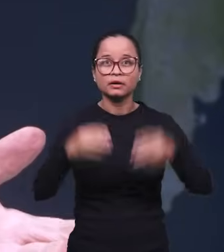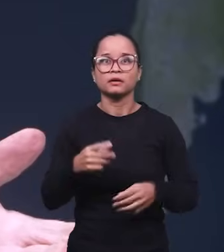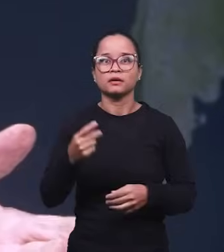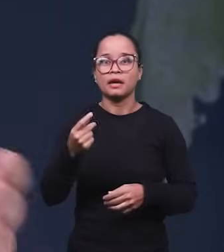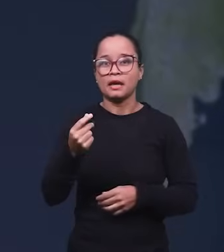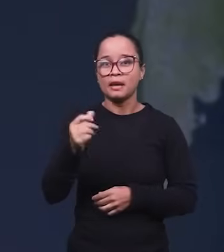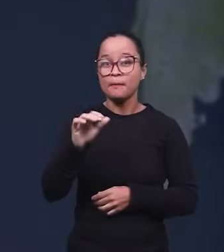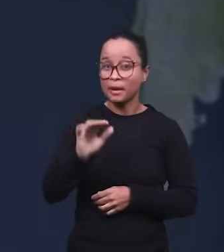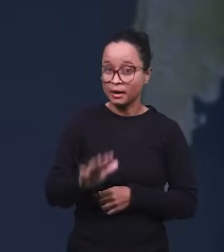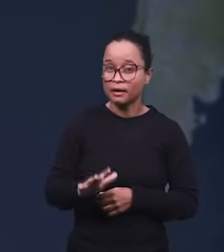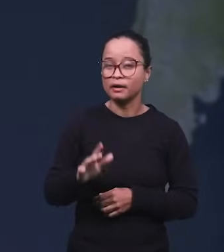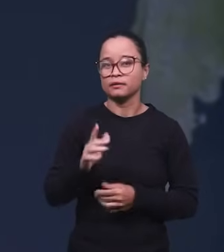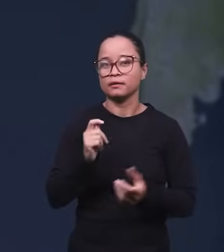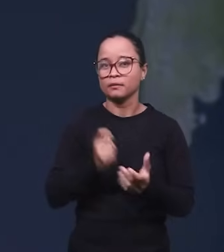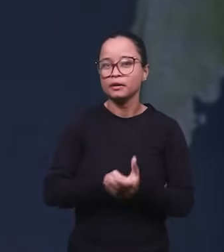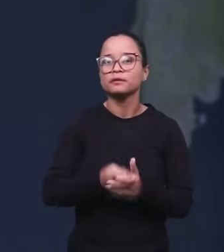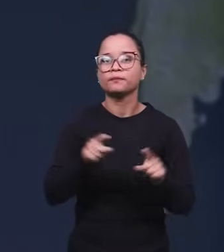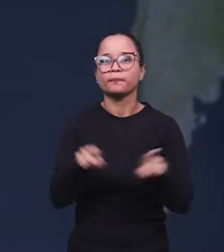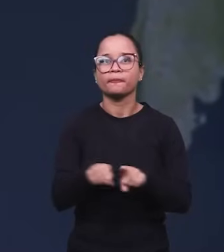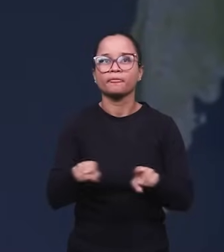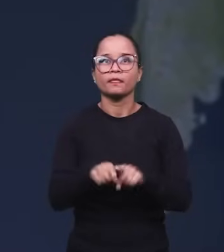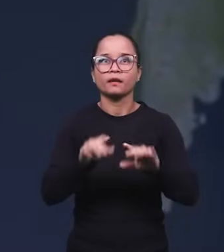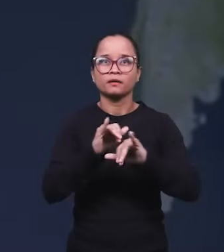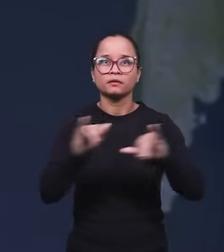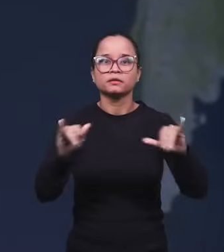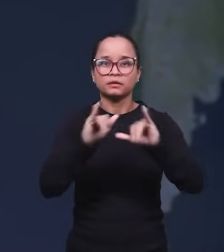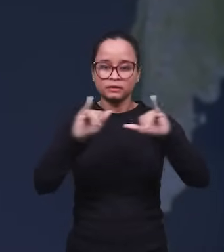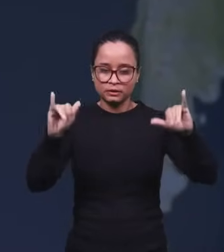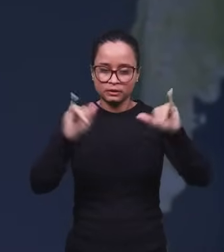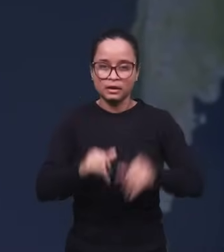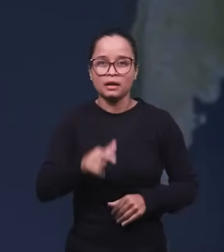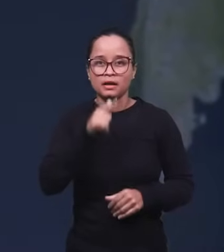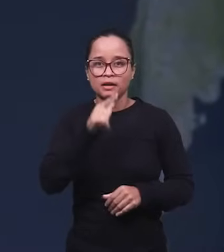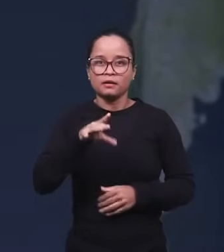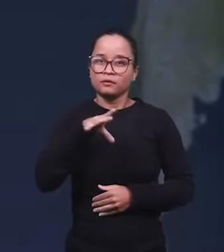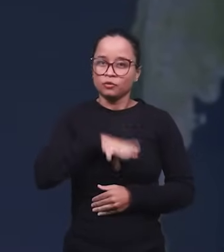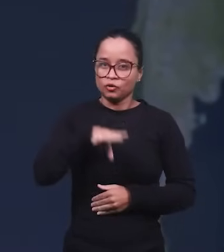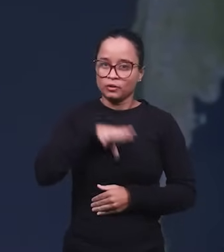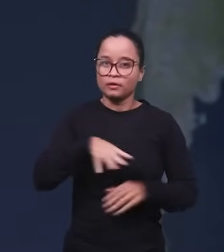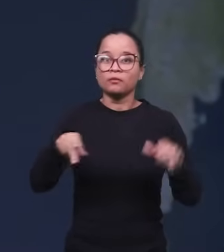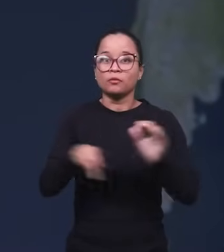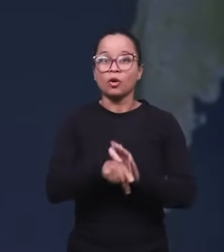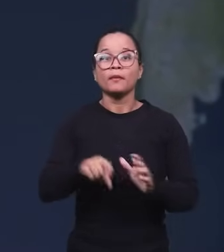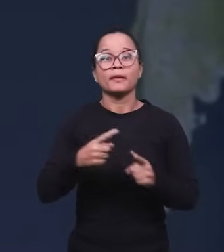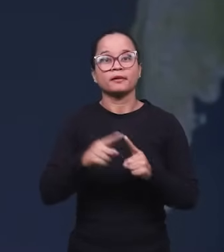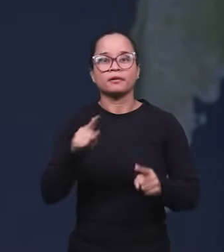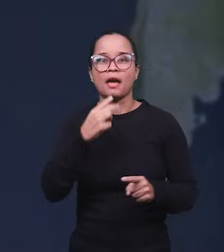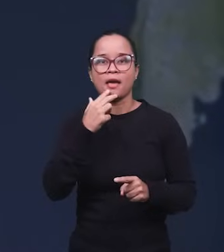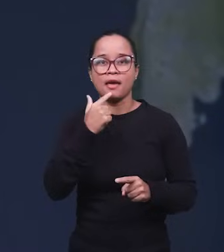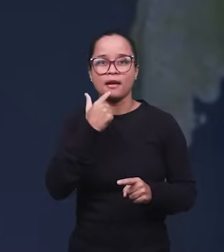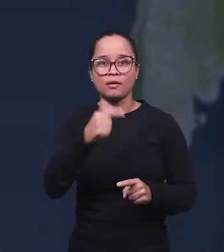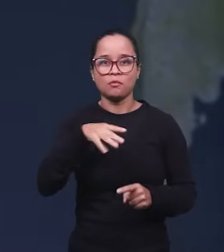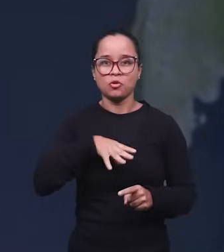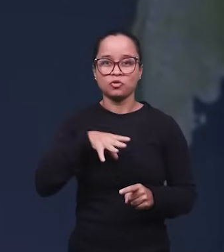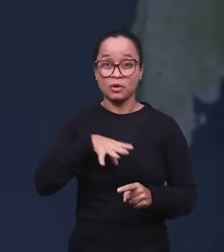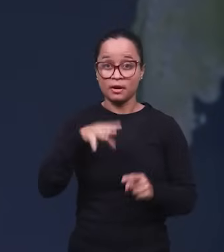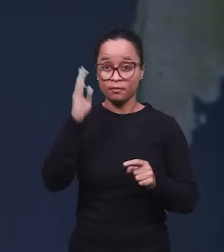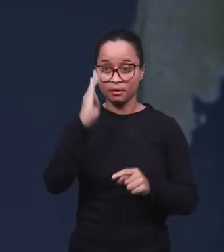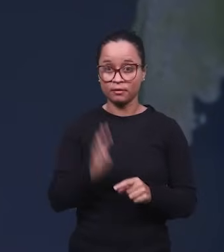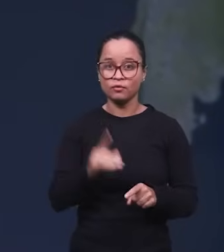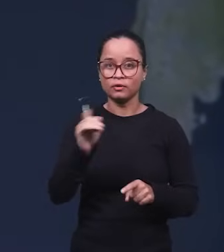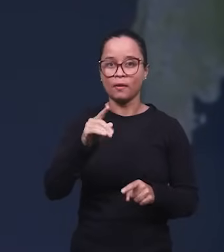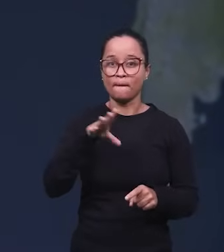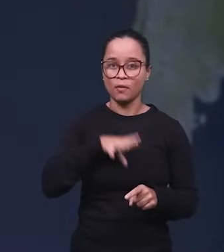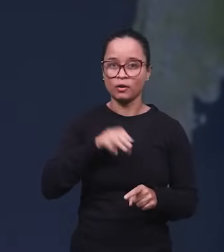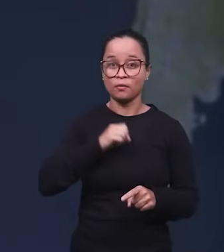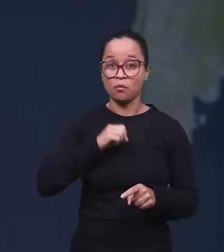mais barato, né? Sim. E ali os irmãos transmitem as nossas mensagens em língua portuguesa, ali, português de Portugal, né? E além de transmitir